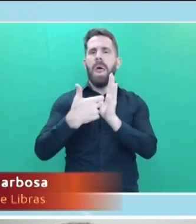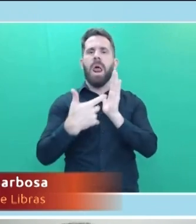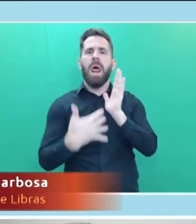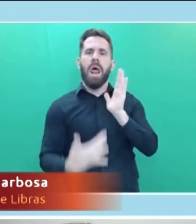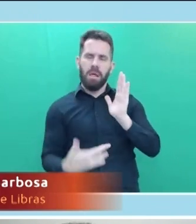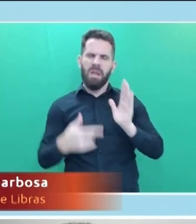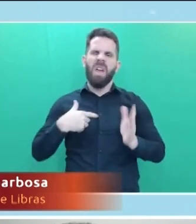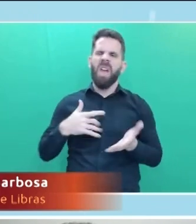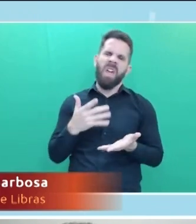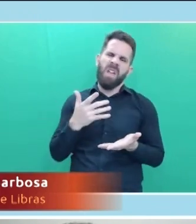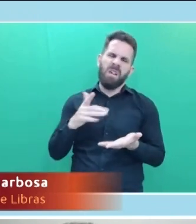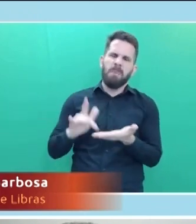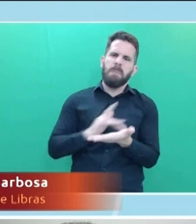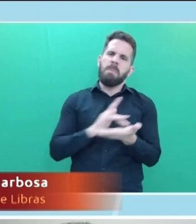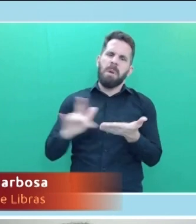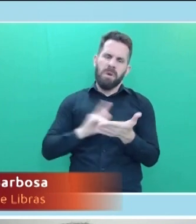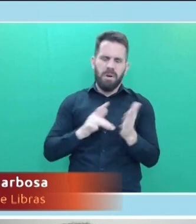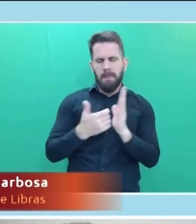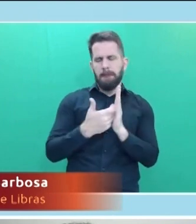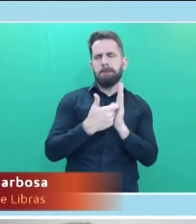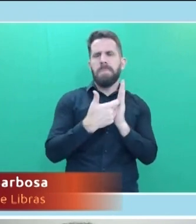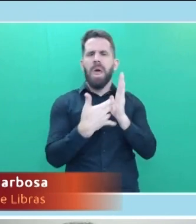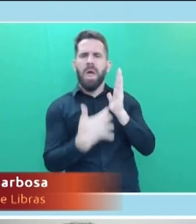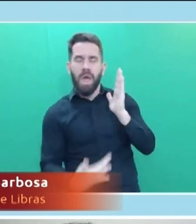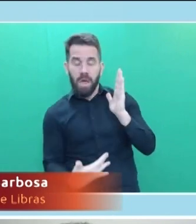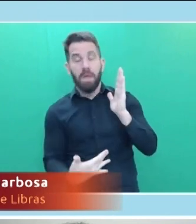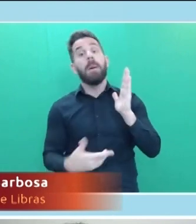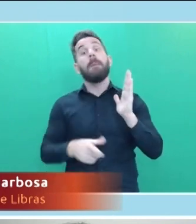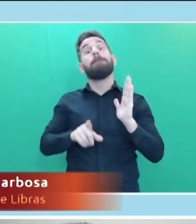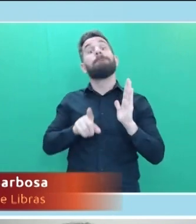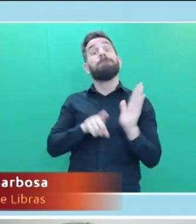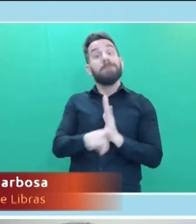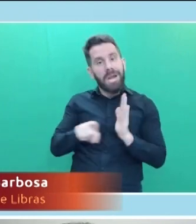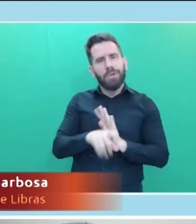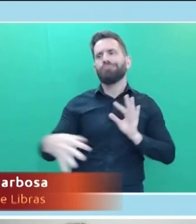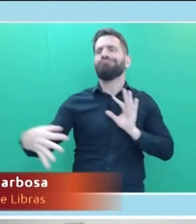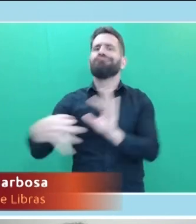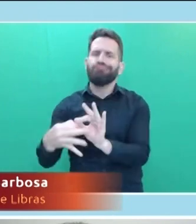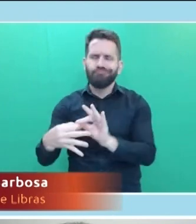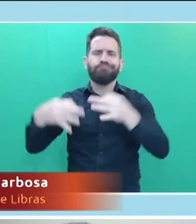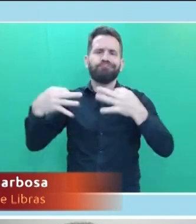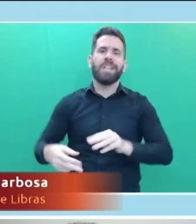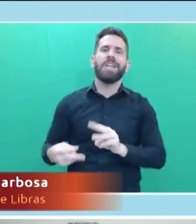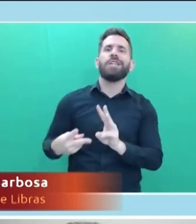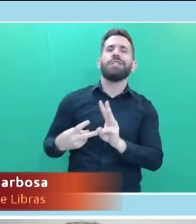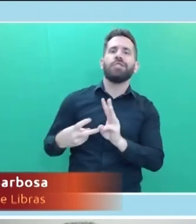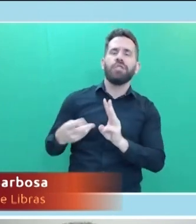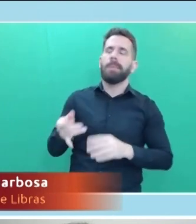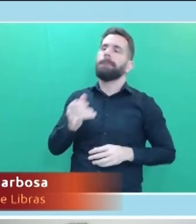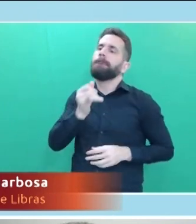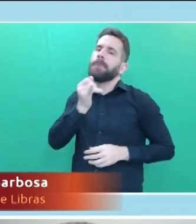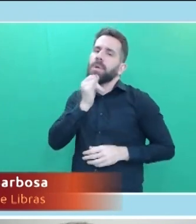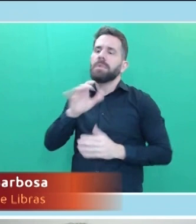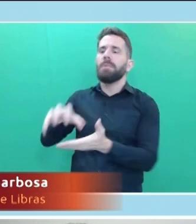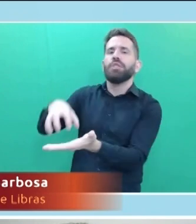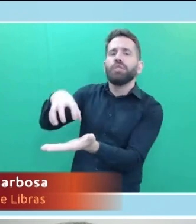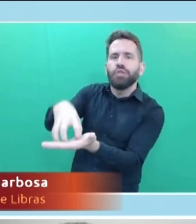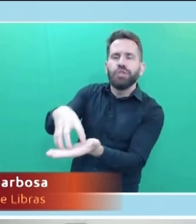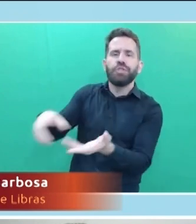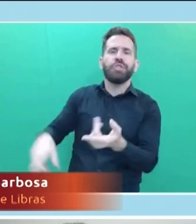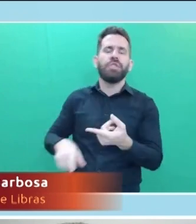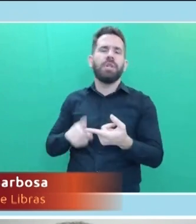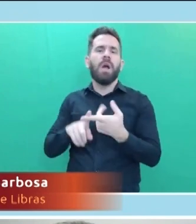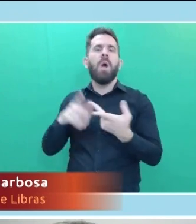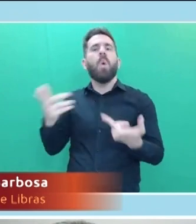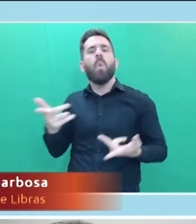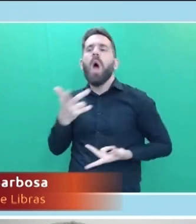mão, já abre as demais perguntas sobre a etnia, a língua falada, enfim, ele